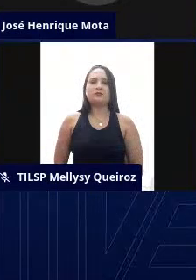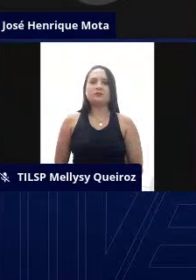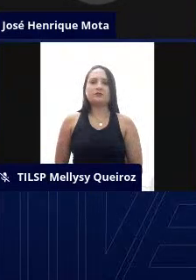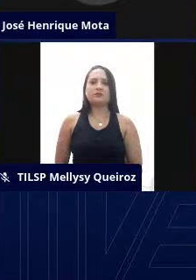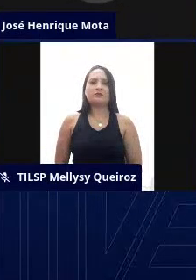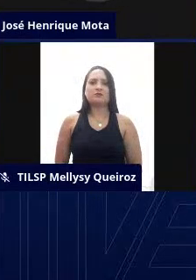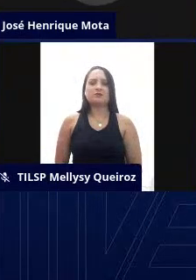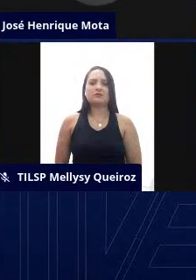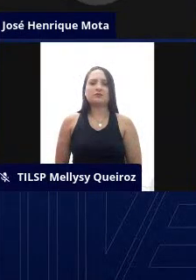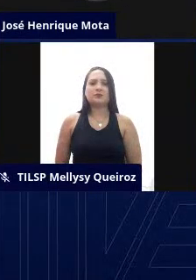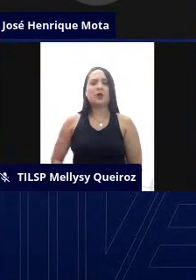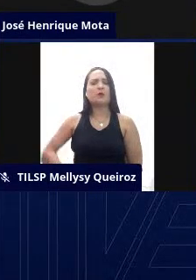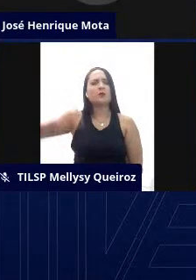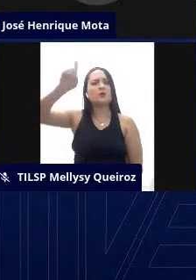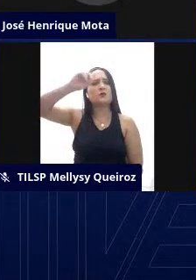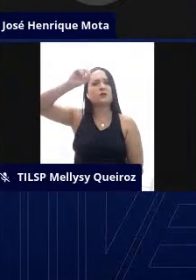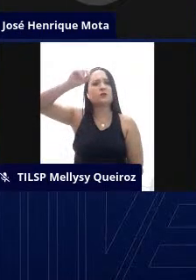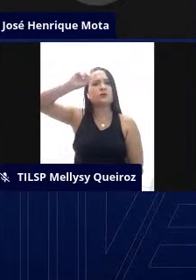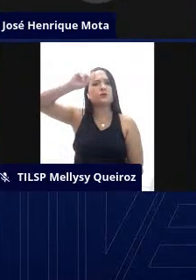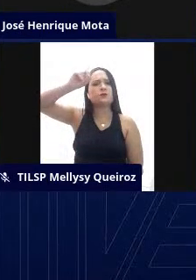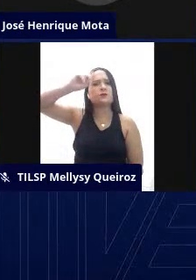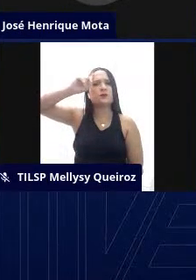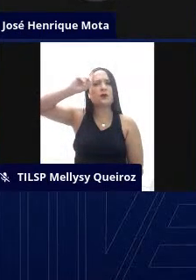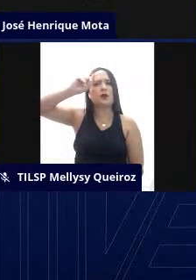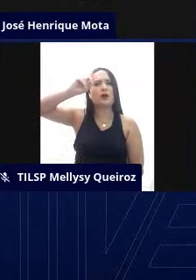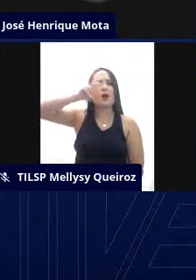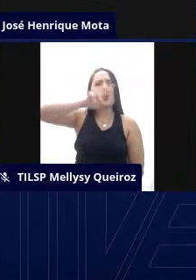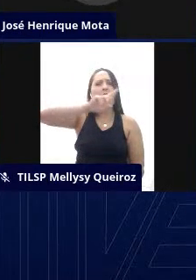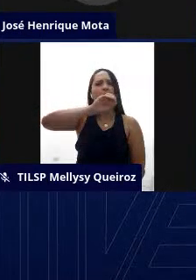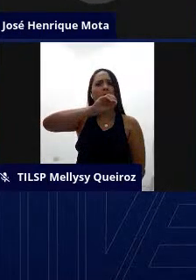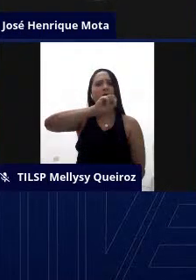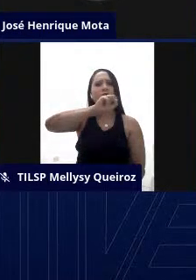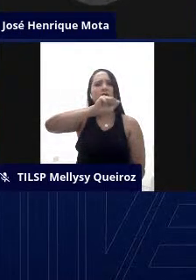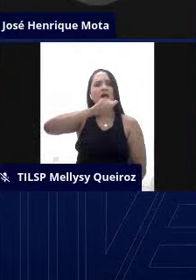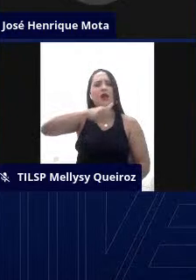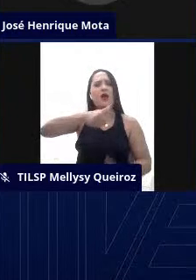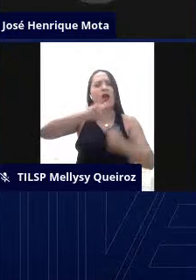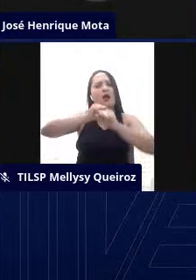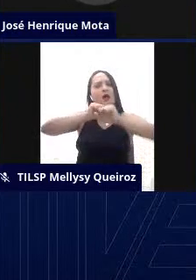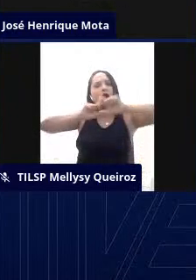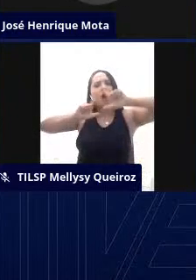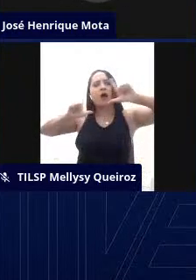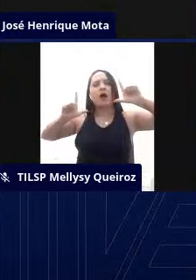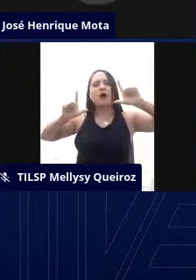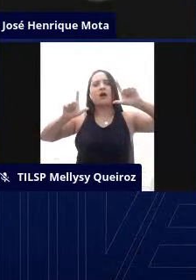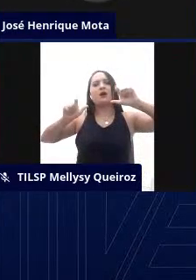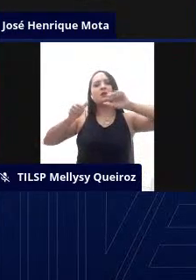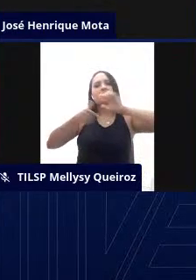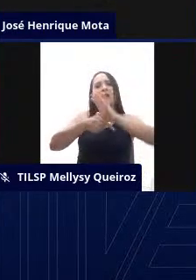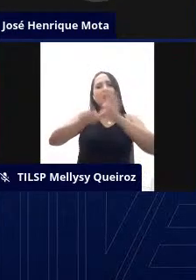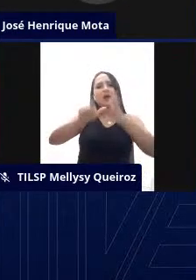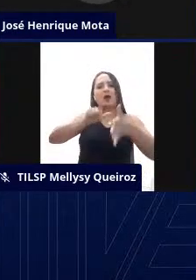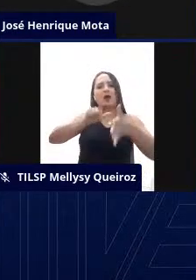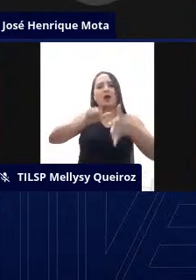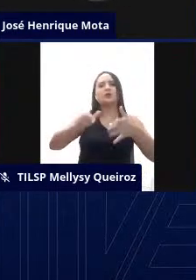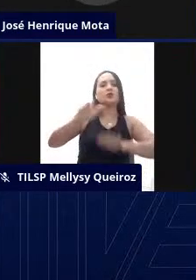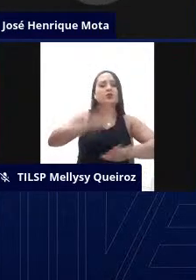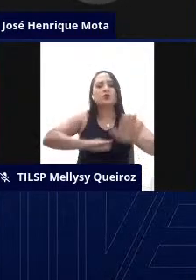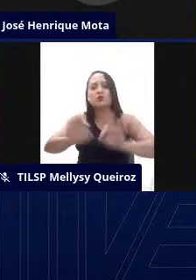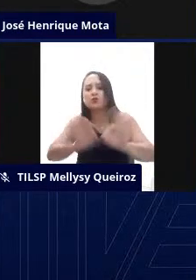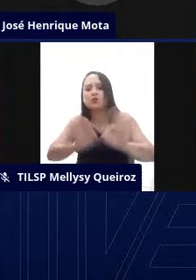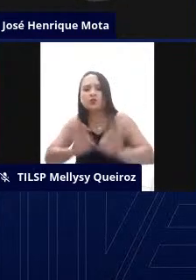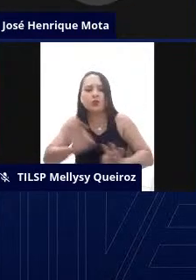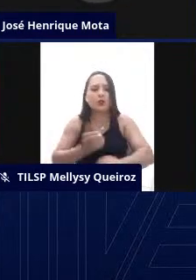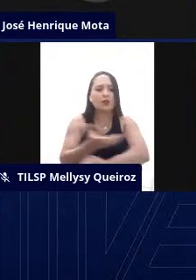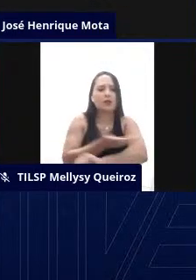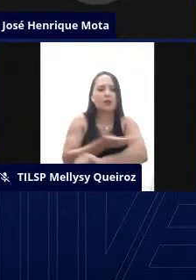Todos os dias, Rosa acorda antes da família e cuida do quintal com a dedicação de costume. Agoa as